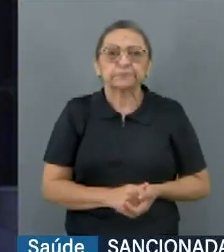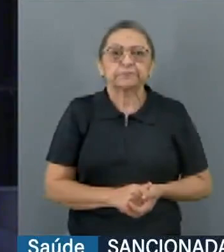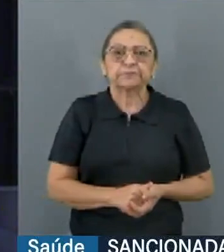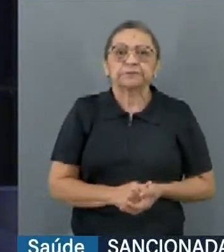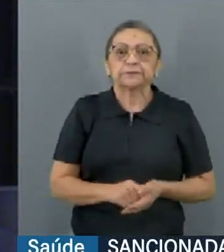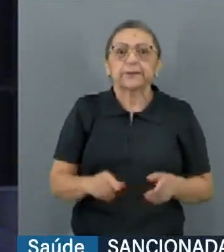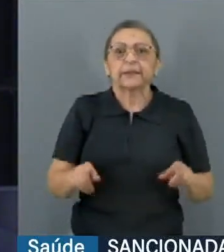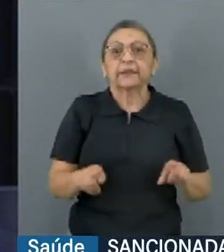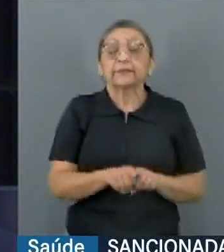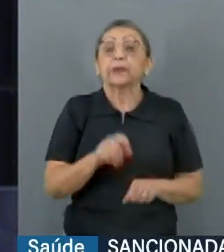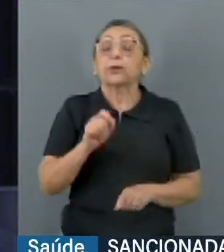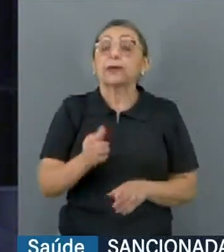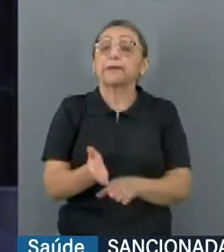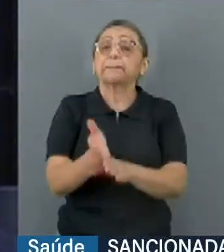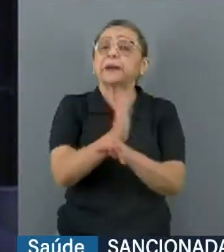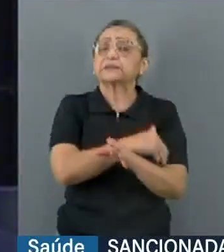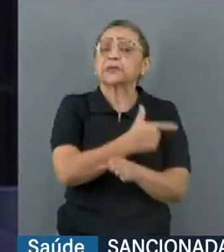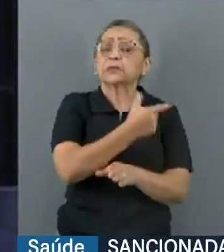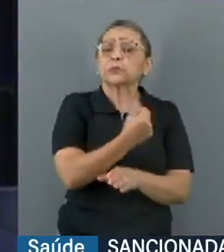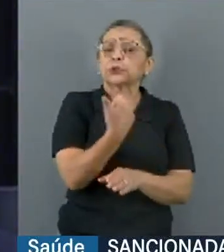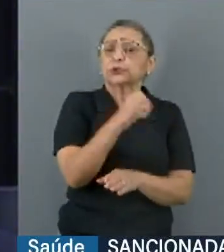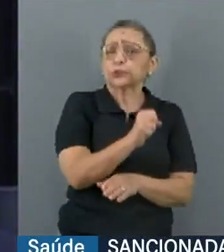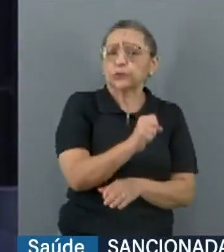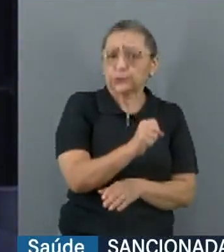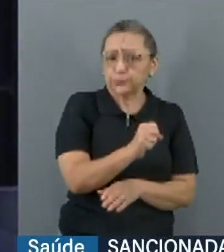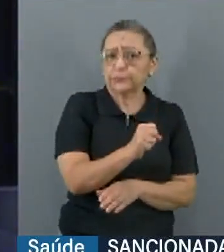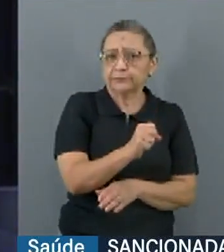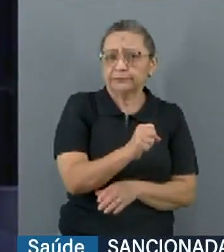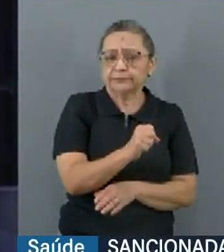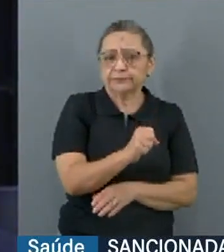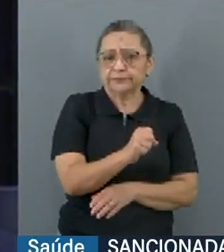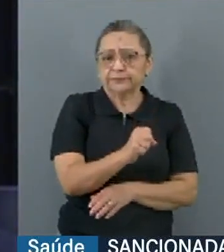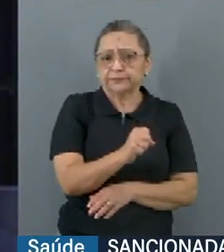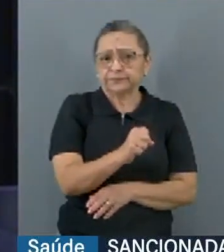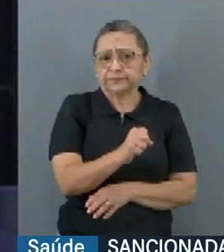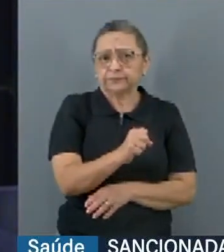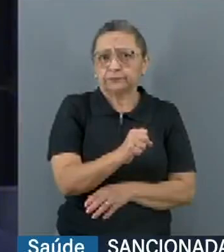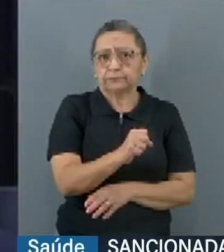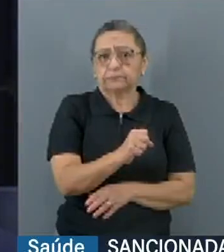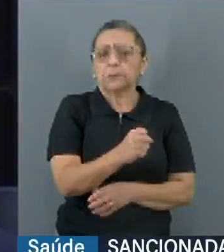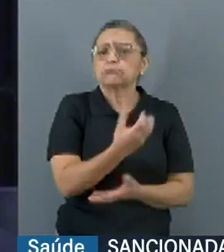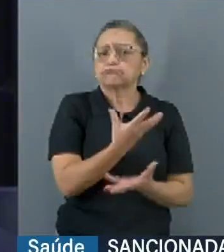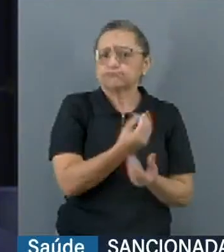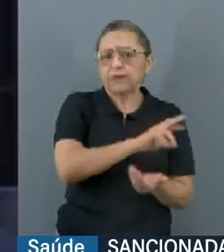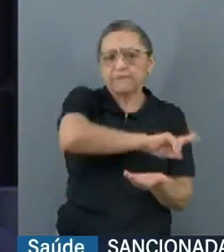Lembrar que em 2018, presidente Barroso, vários